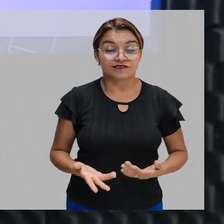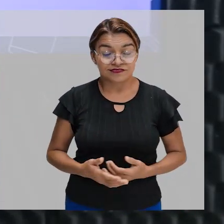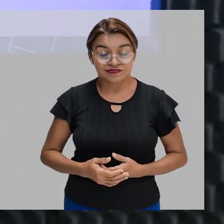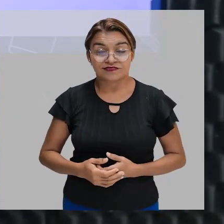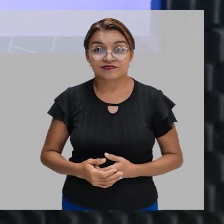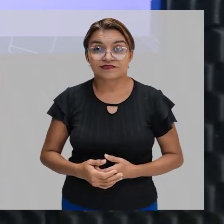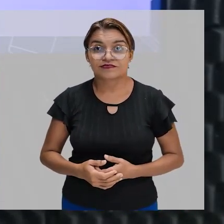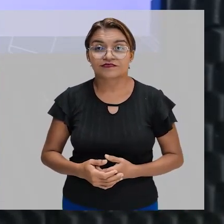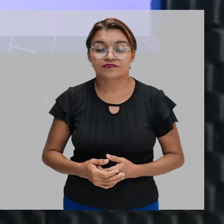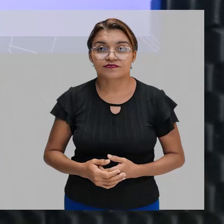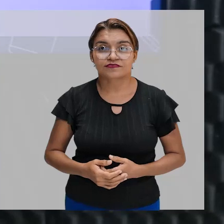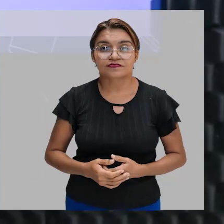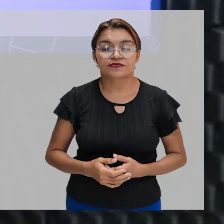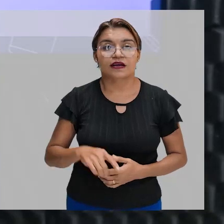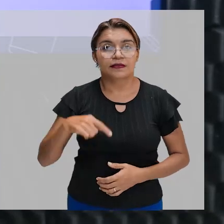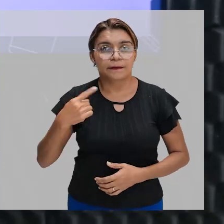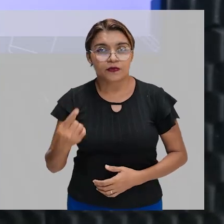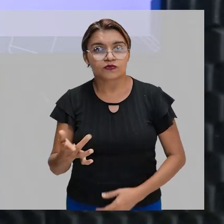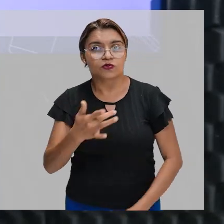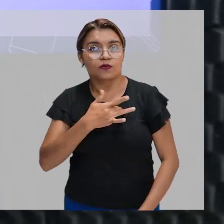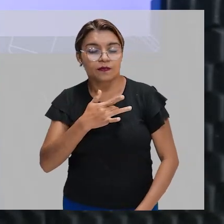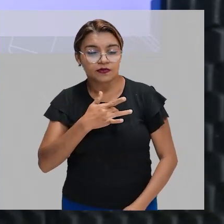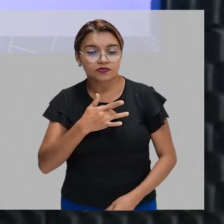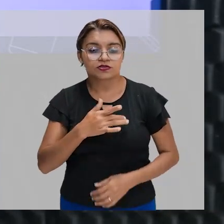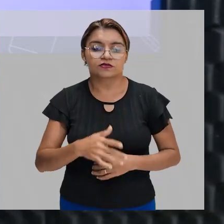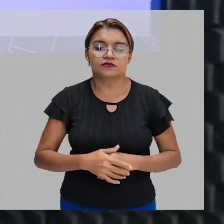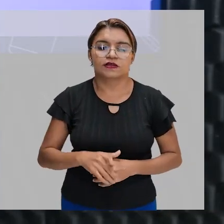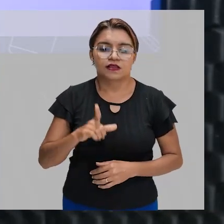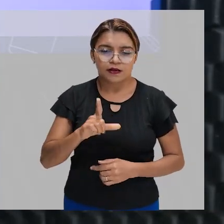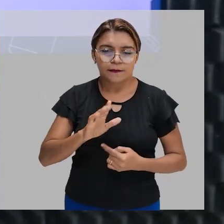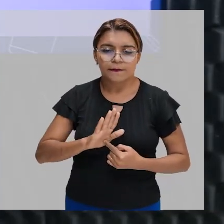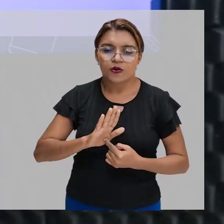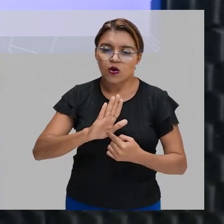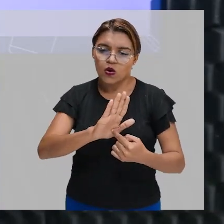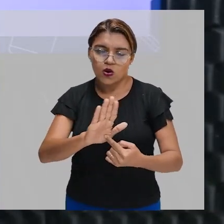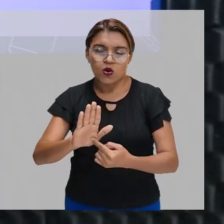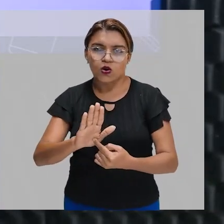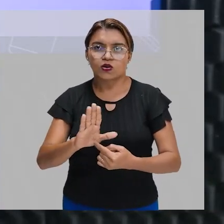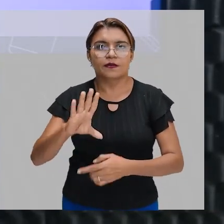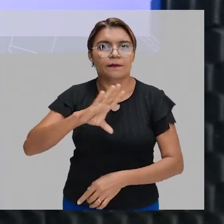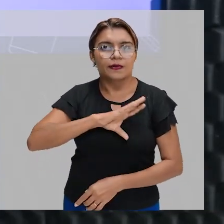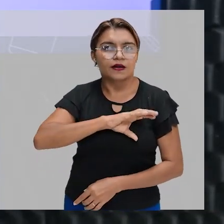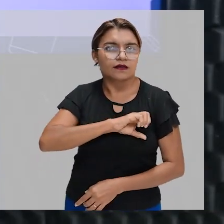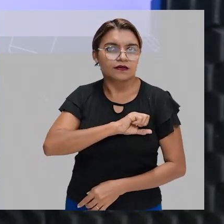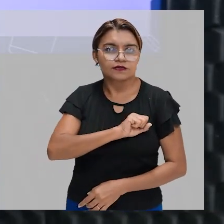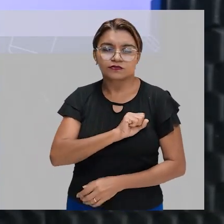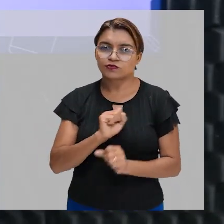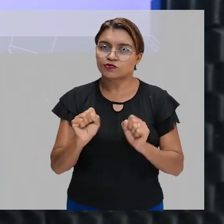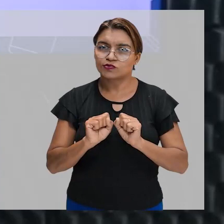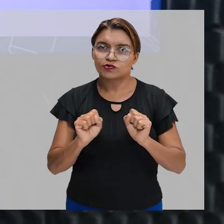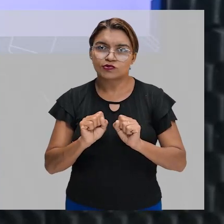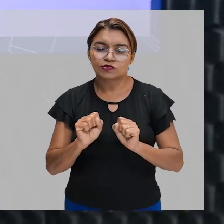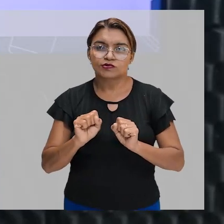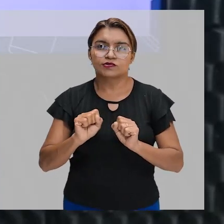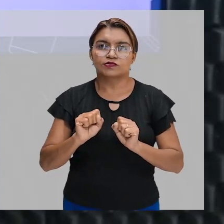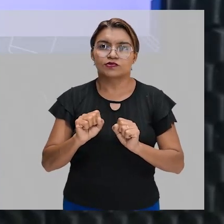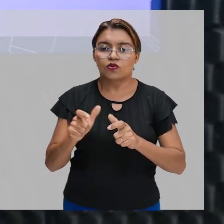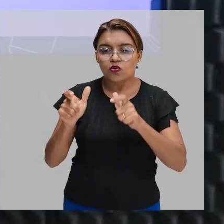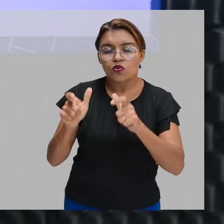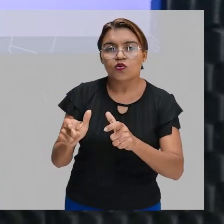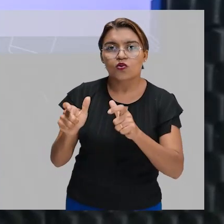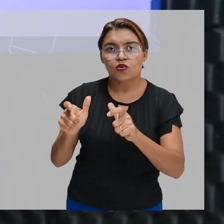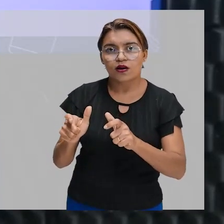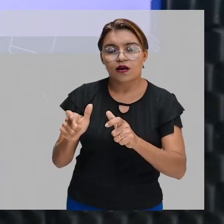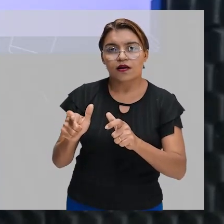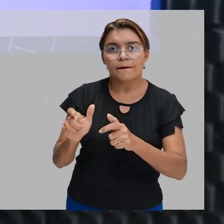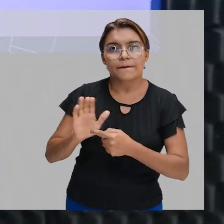o classicismo romantismo aí eu venho trazer paixão pela minha pela minha terra nacionalismo seu